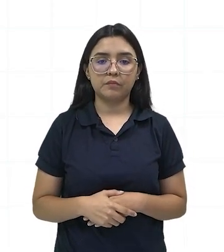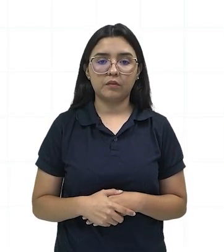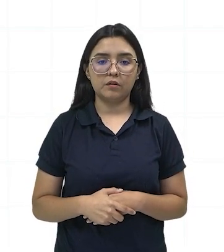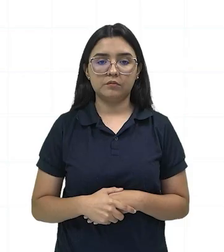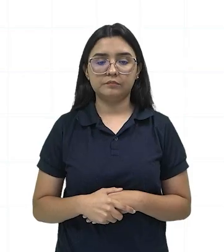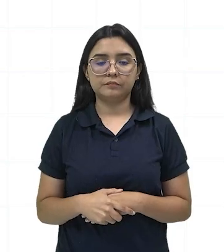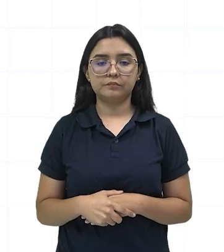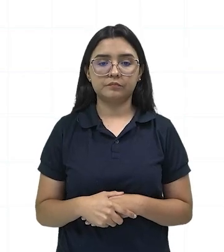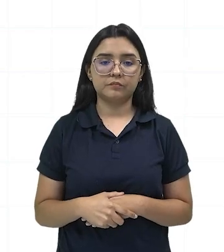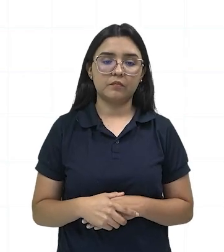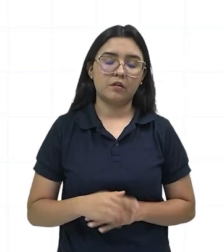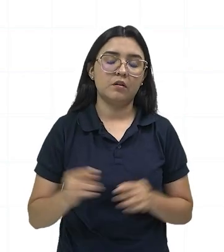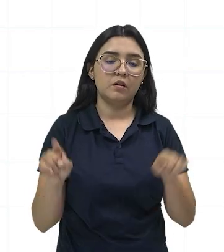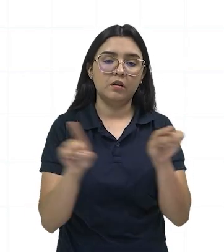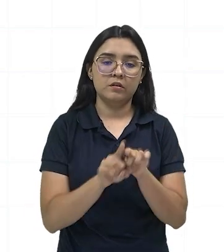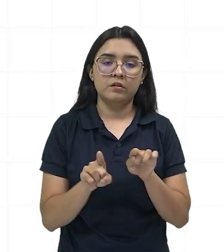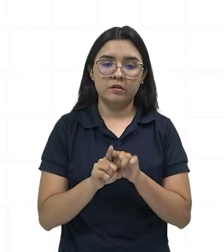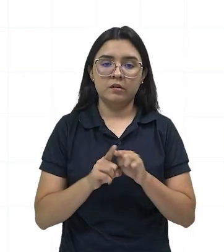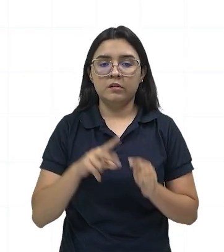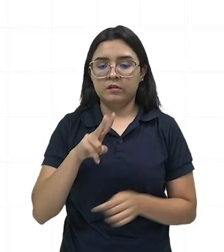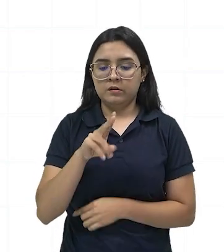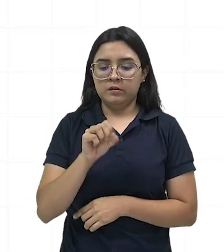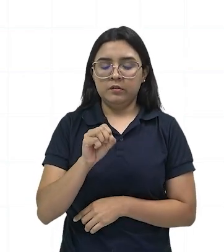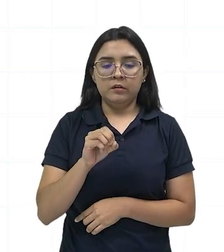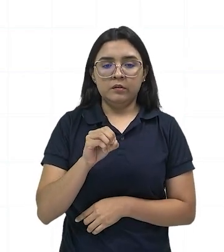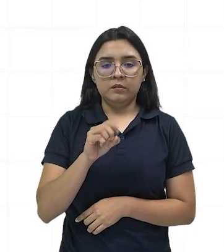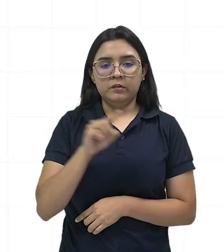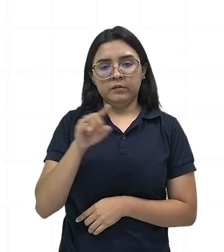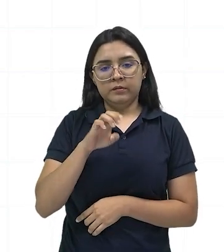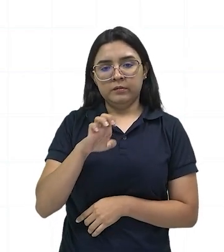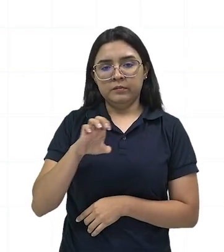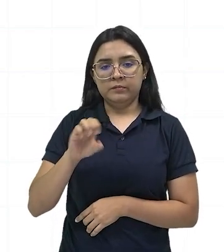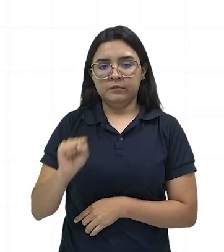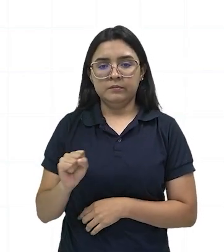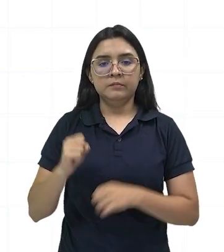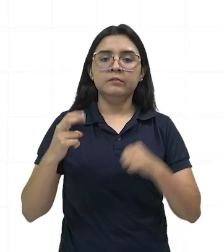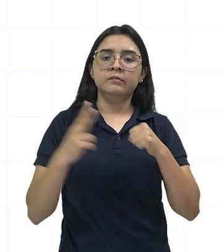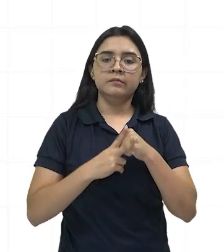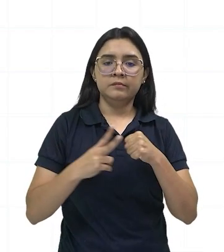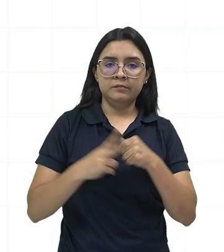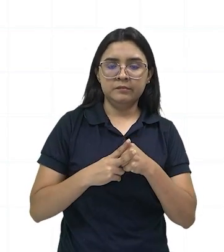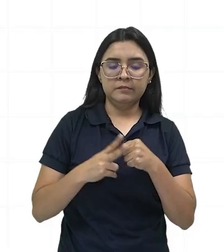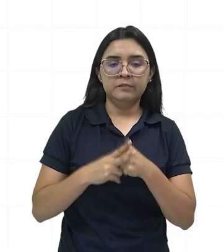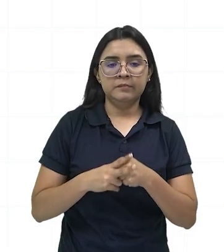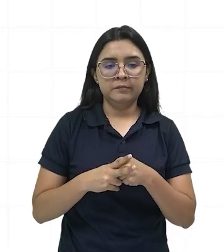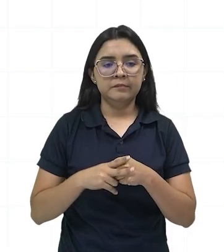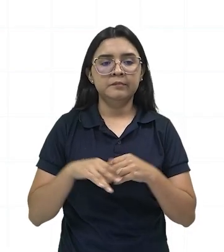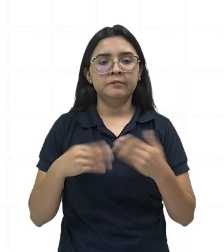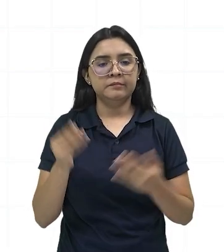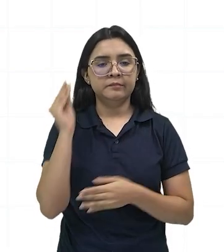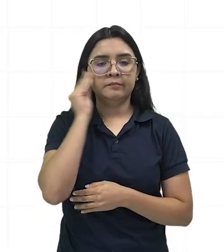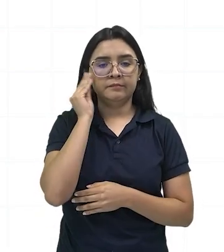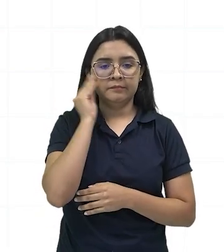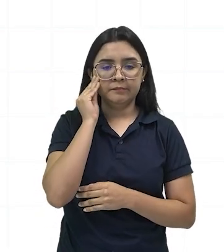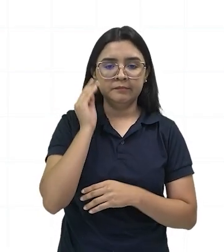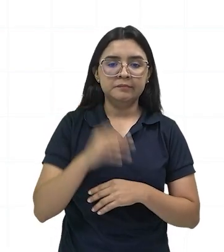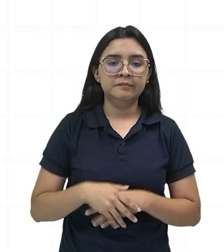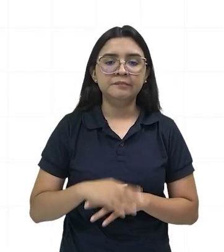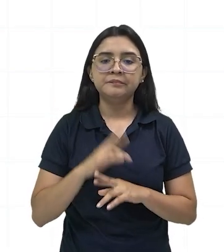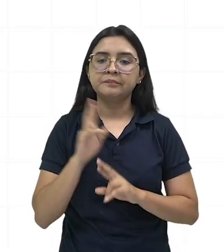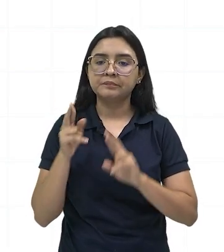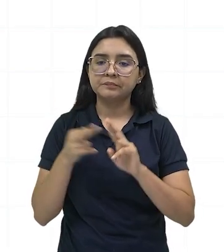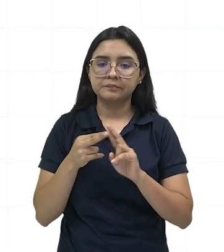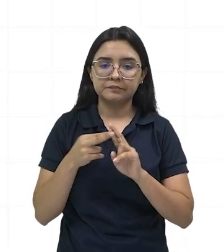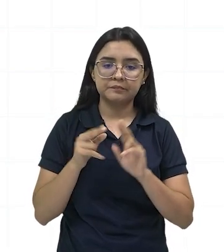Além disso, nós temos também vozes verbais. Os verbos podem se manifestar de vozes diferentes, a gente vai ver como. Referem-se